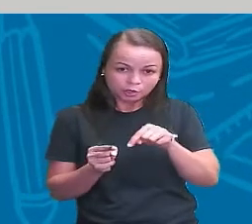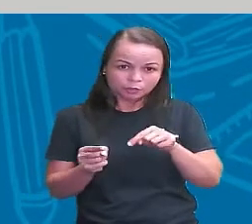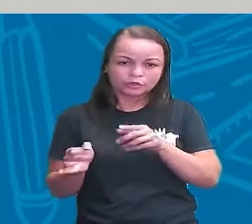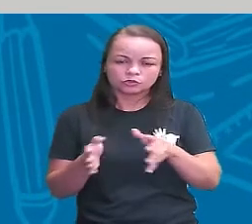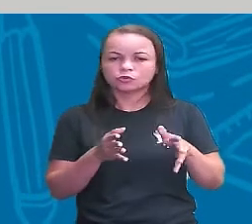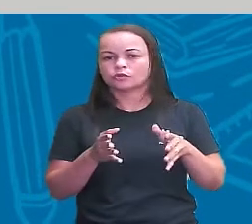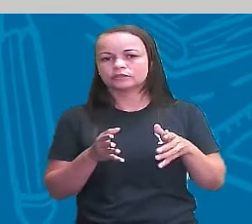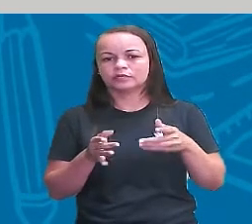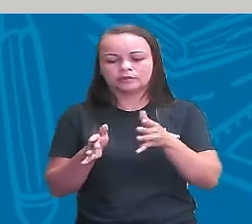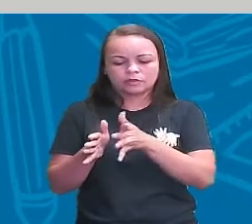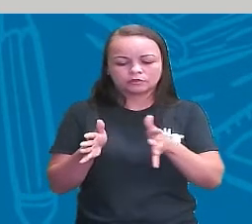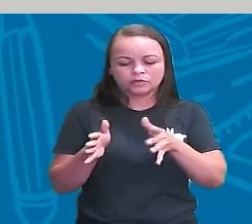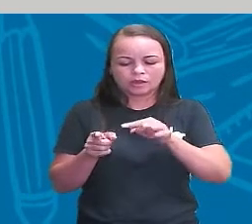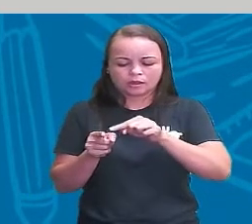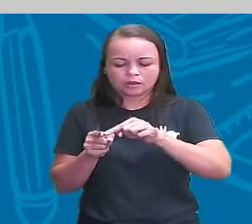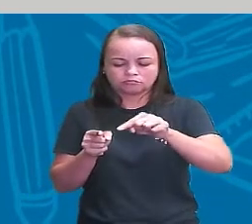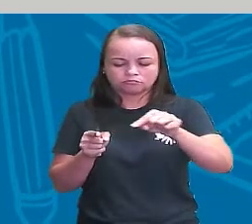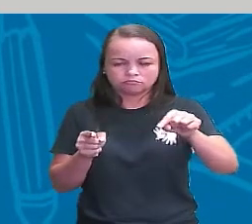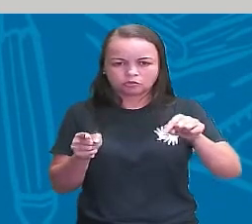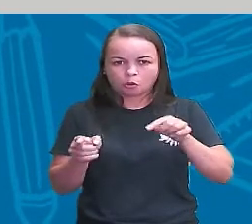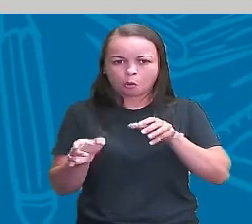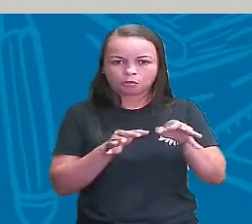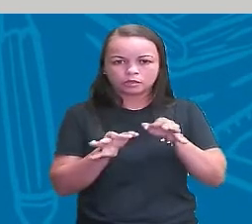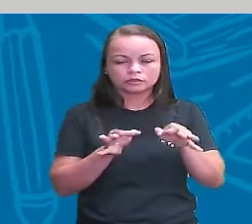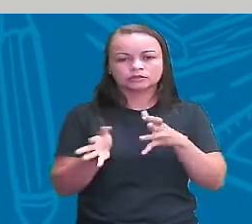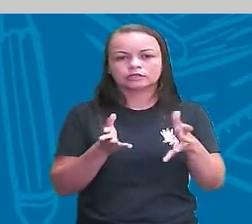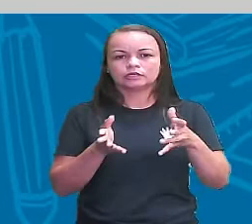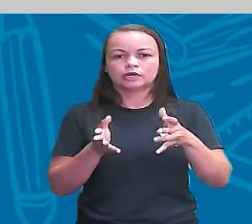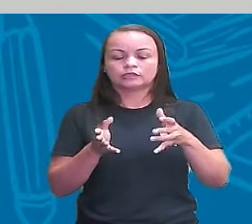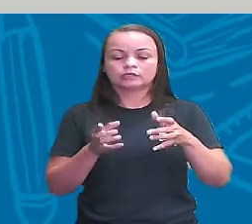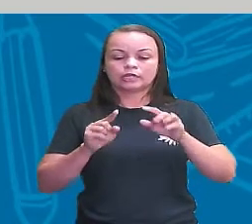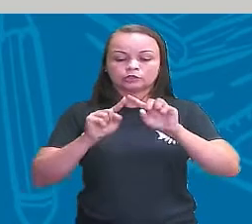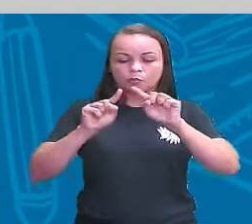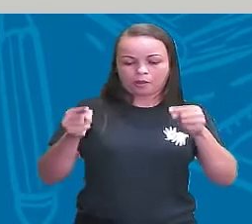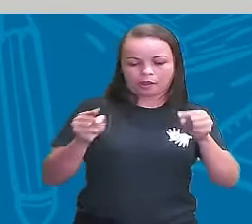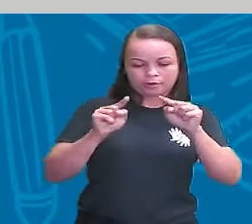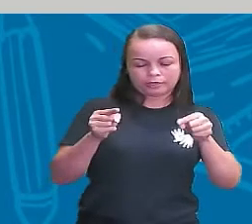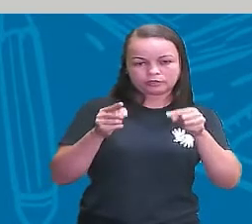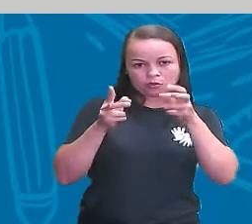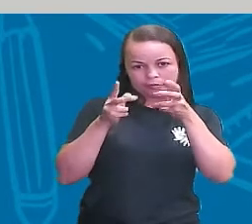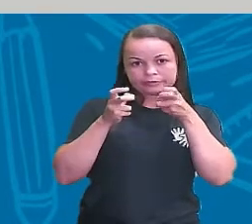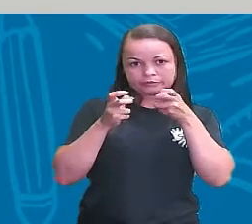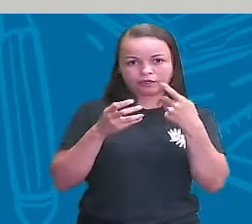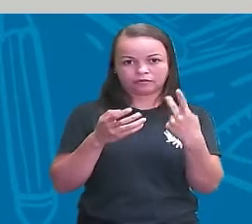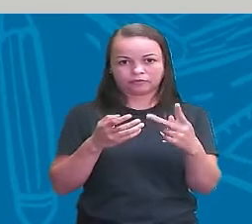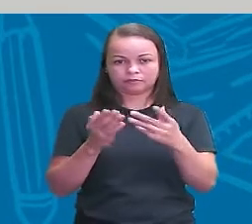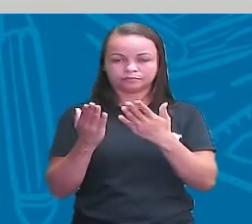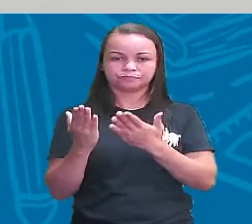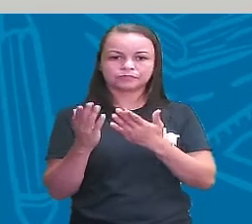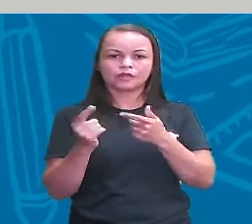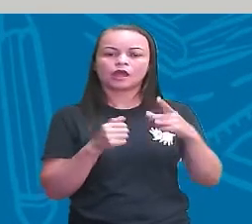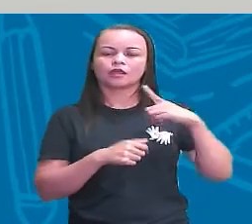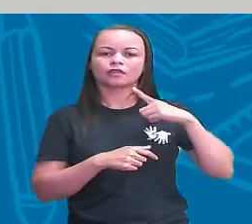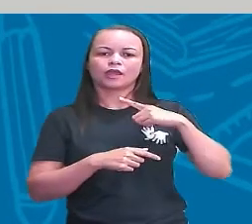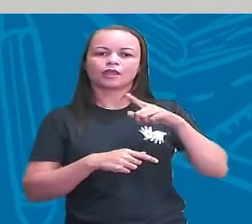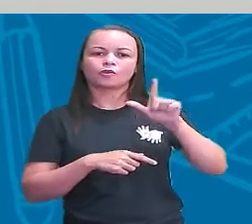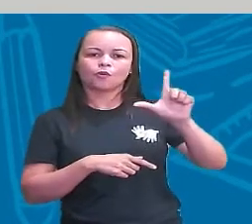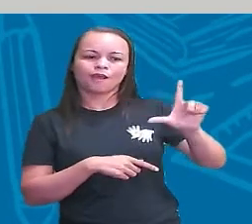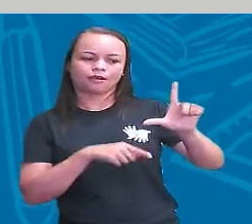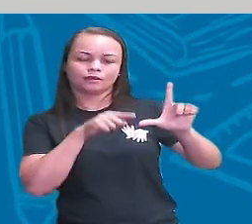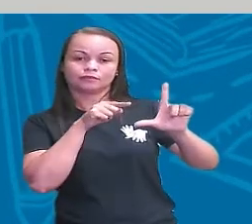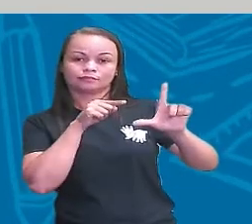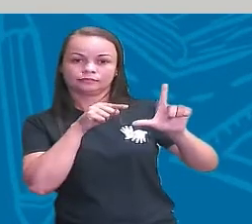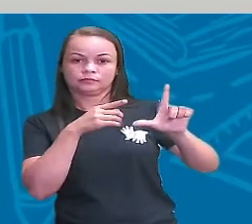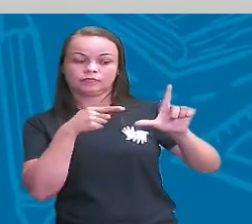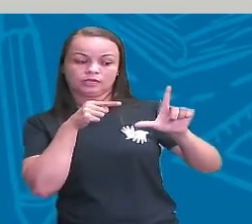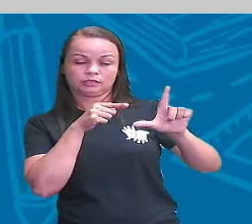que formam os lados, tá? Então, aqui, ó, dentro do parênteses, vocês podem observar aí, eu tenho um L, tá? E esse